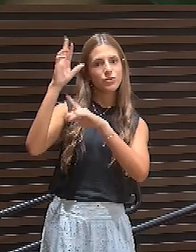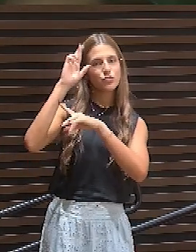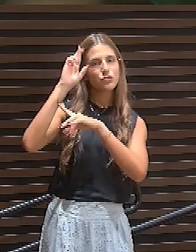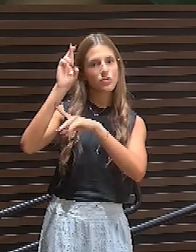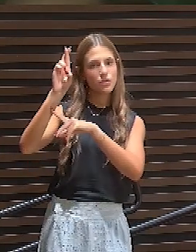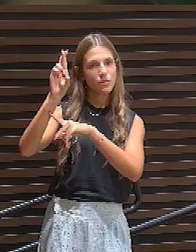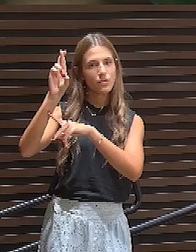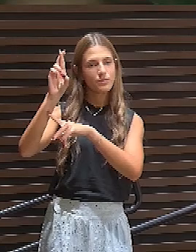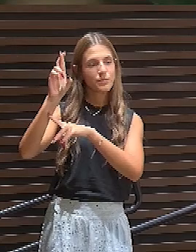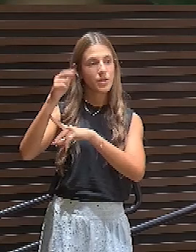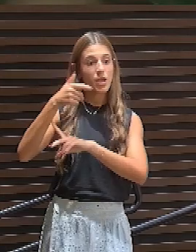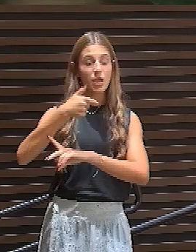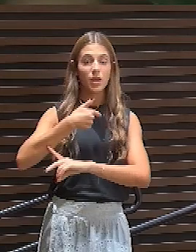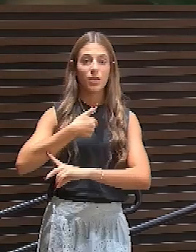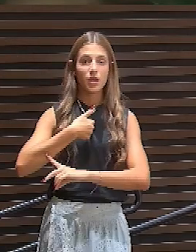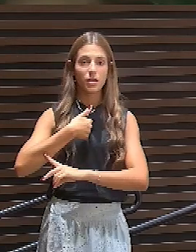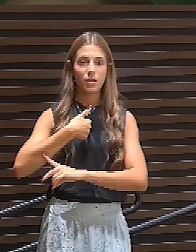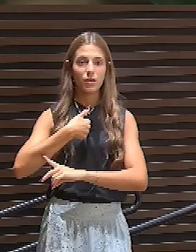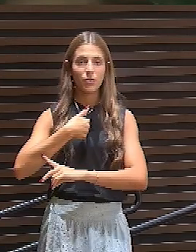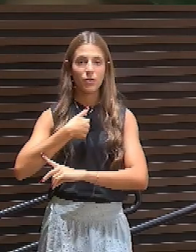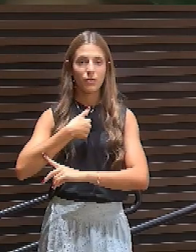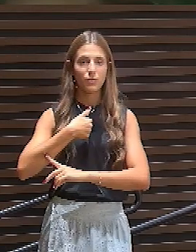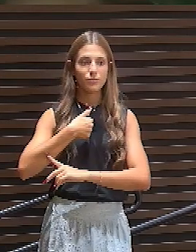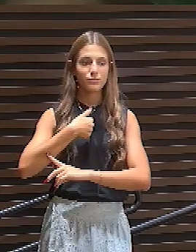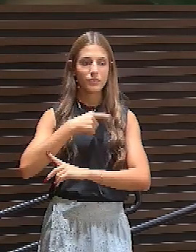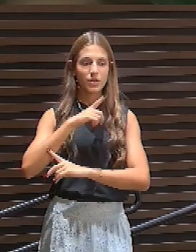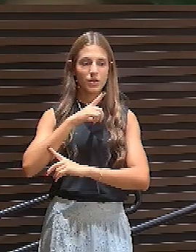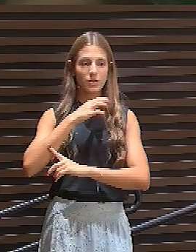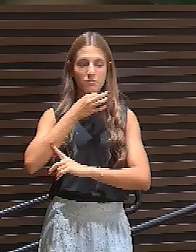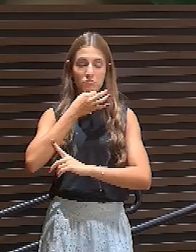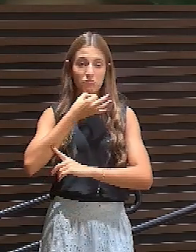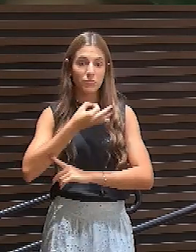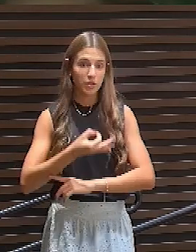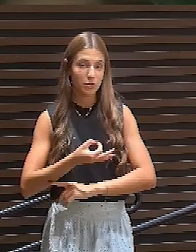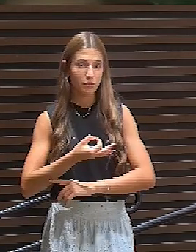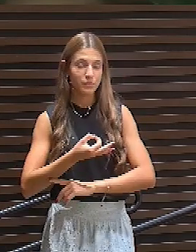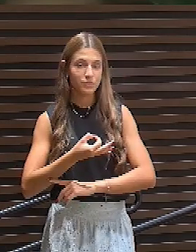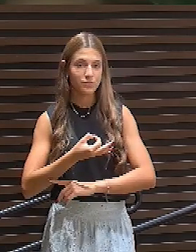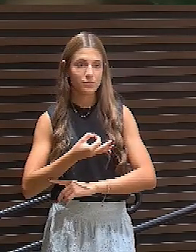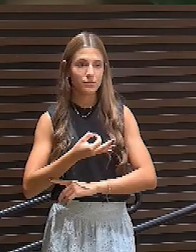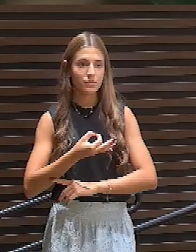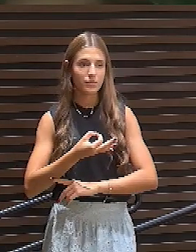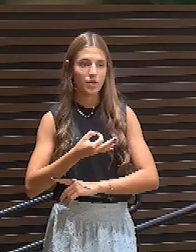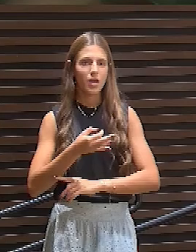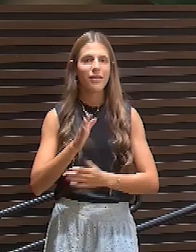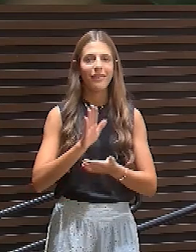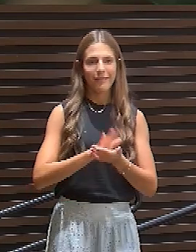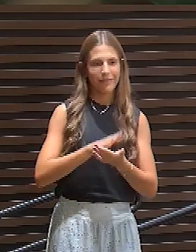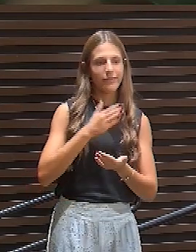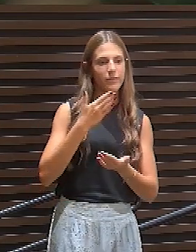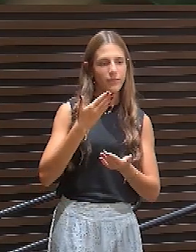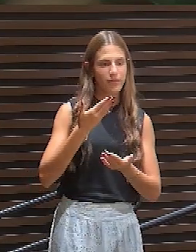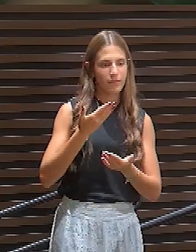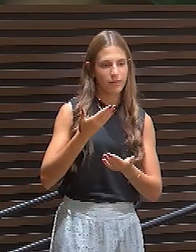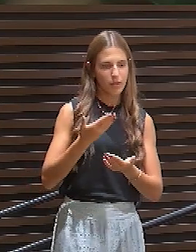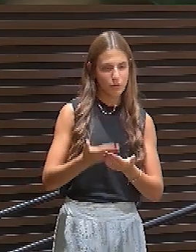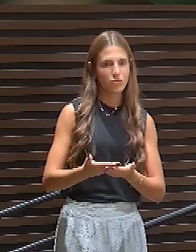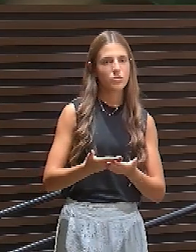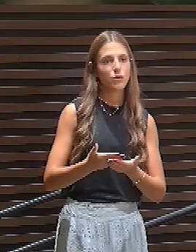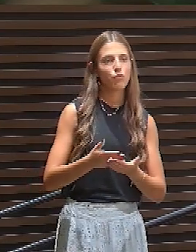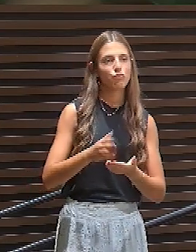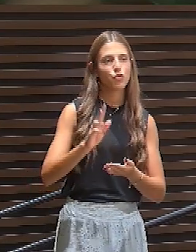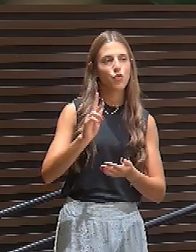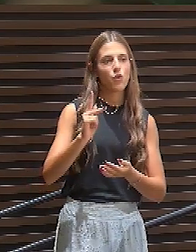Eu vou dar um palpite da tradução aqui do